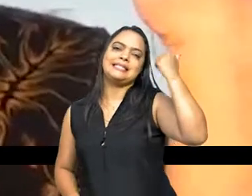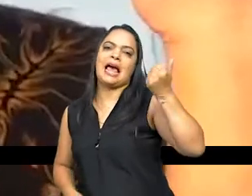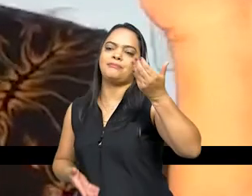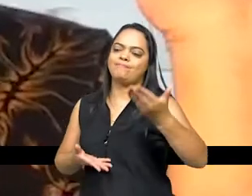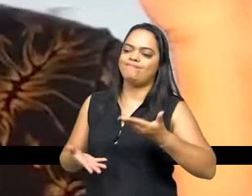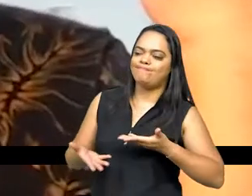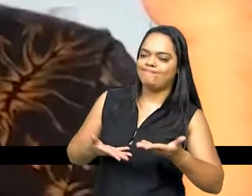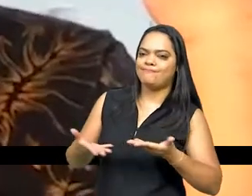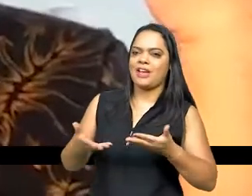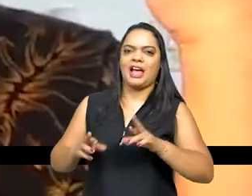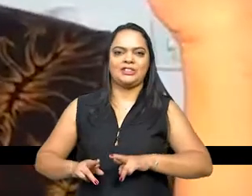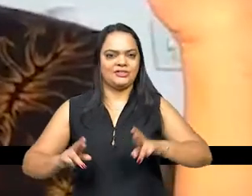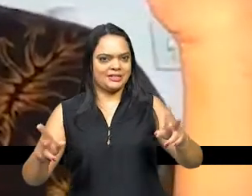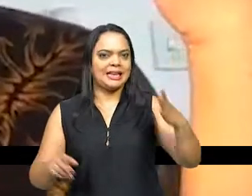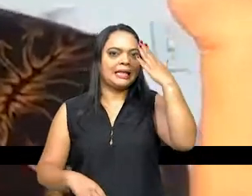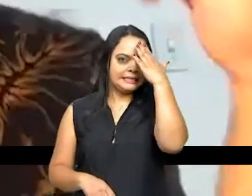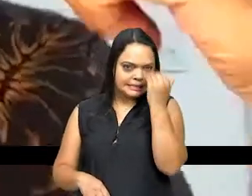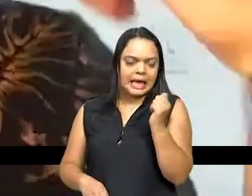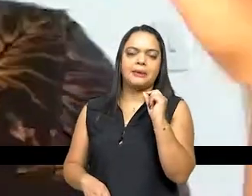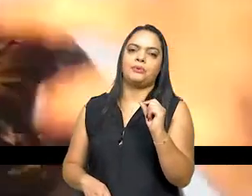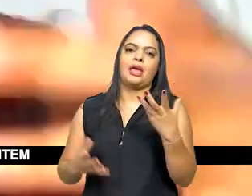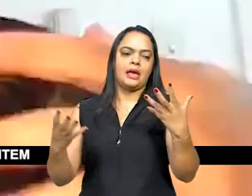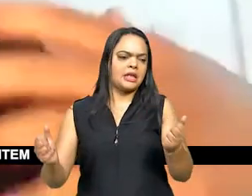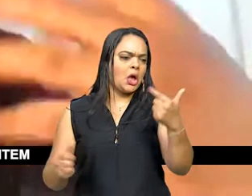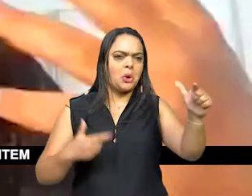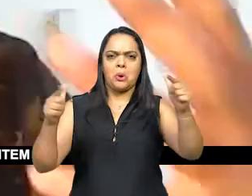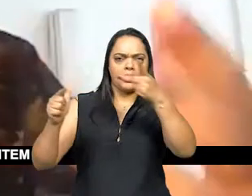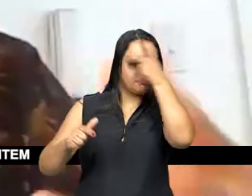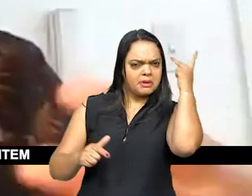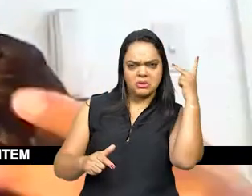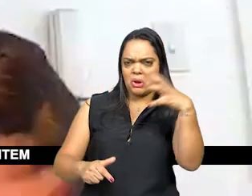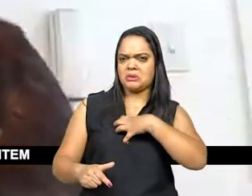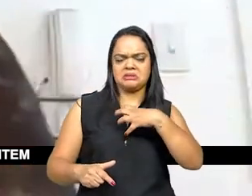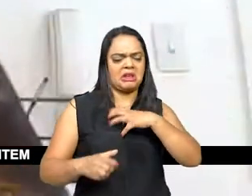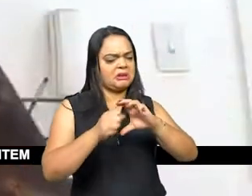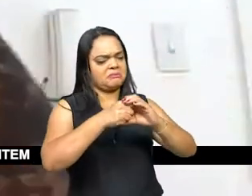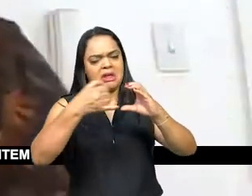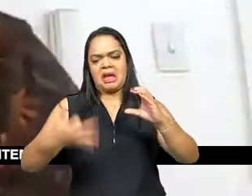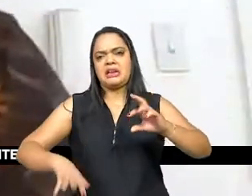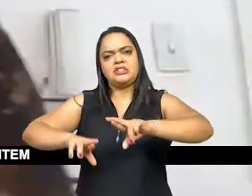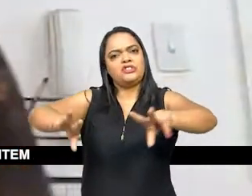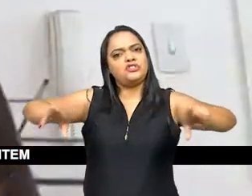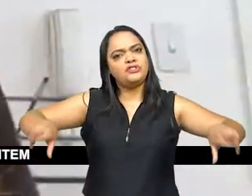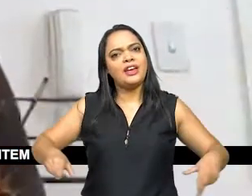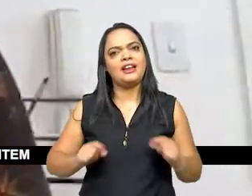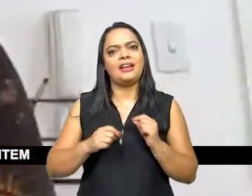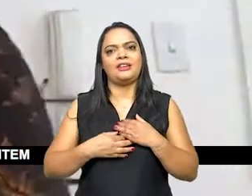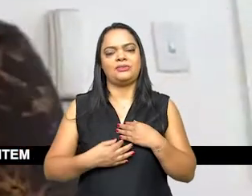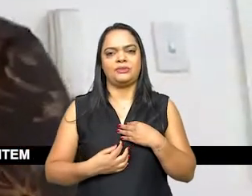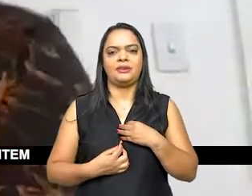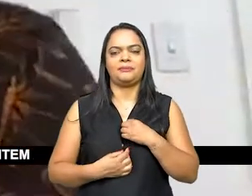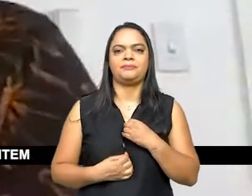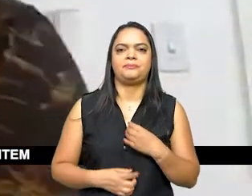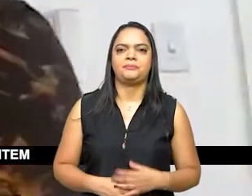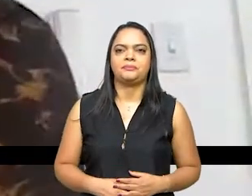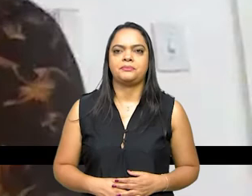elas sabem aceitar que outras pessoas, inclusive com outras características étnico-raciais diferentes dos africanos e dos descendentes de